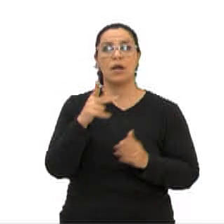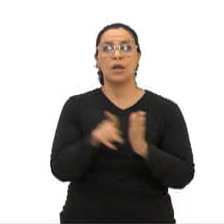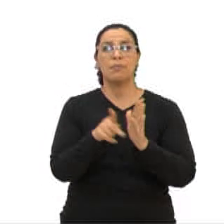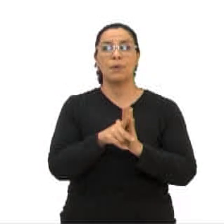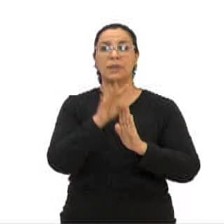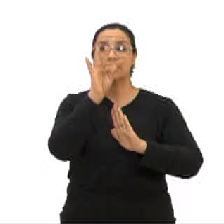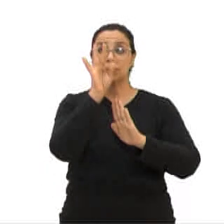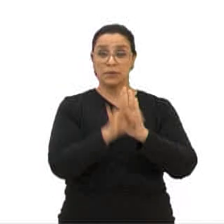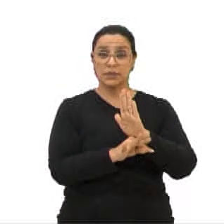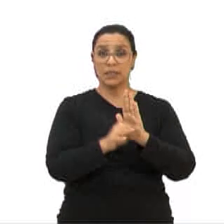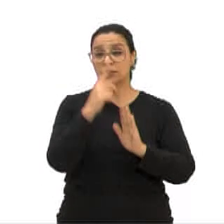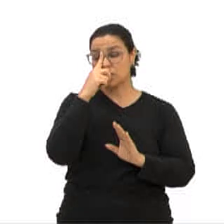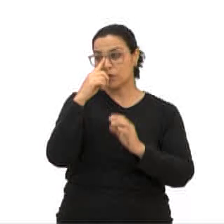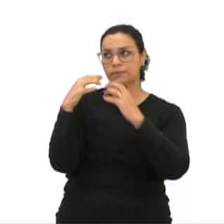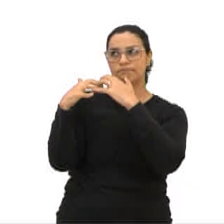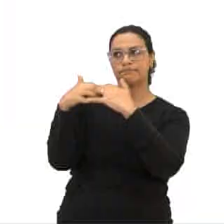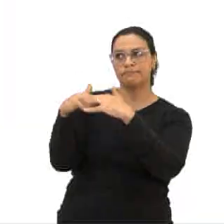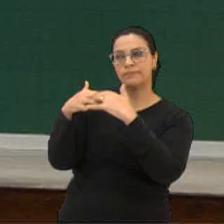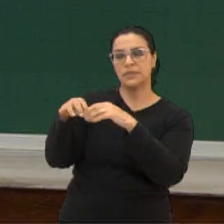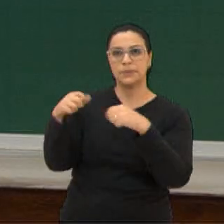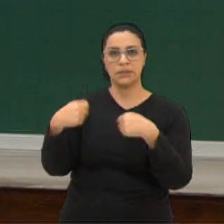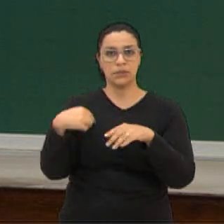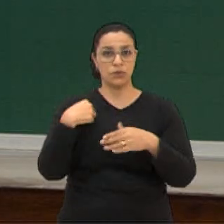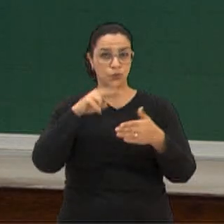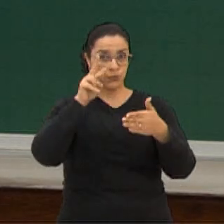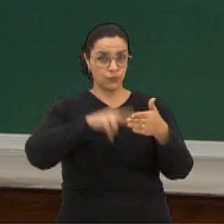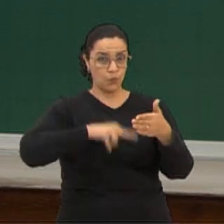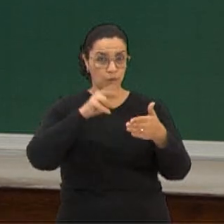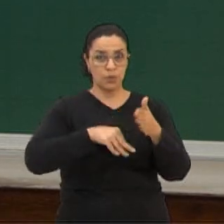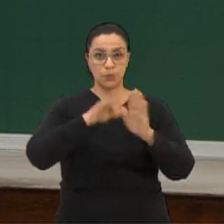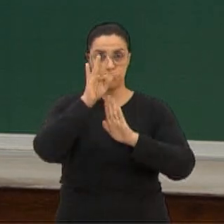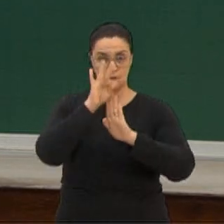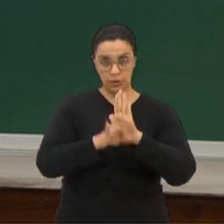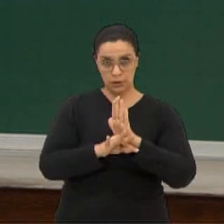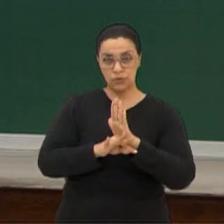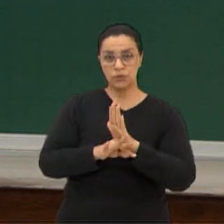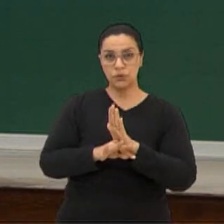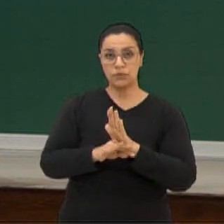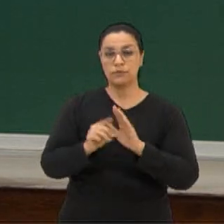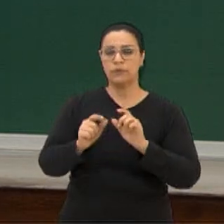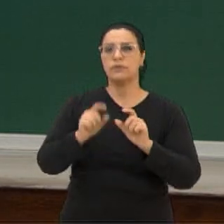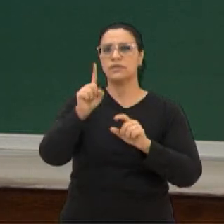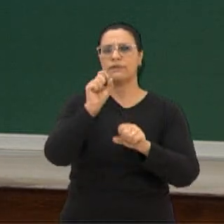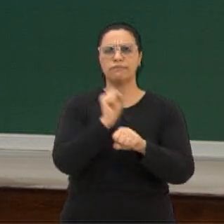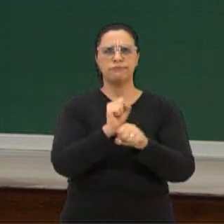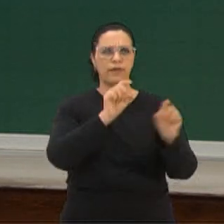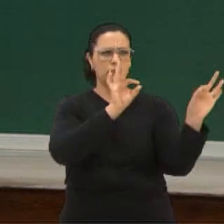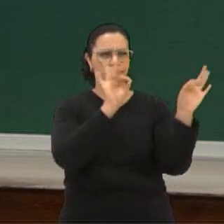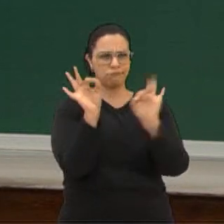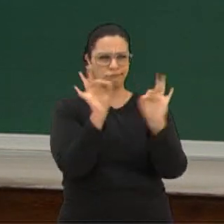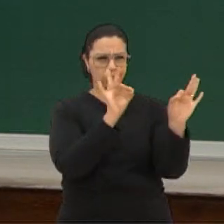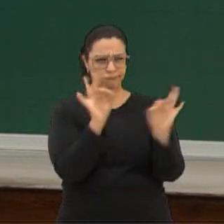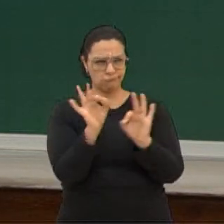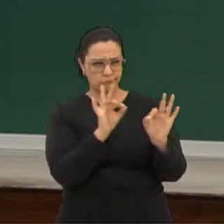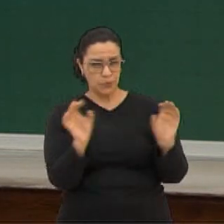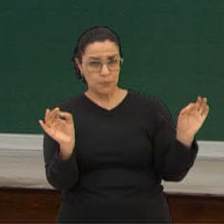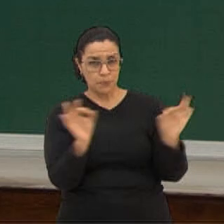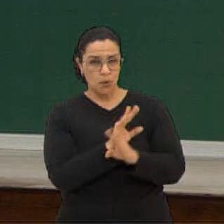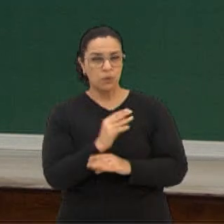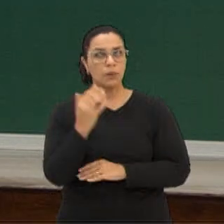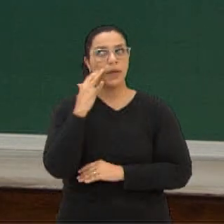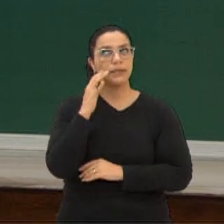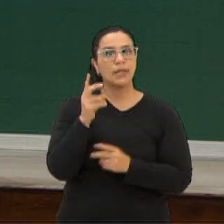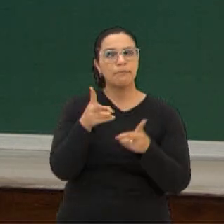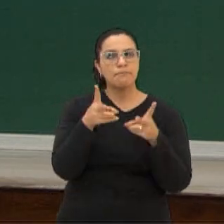um texto de reflexão. Nós vamos ler o texto, vai ficar aí na tela para que você leia o texto e comece